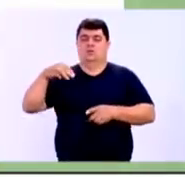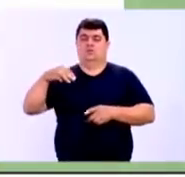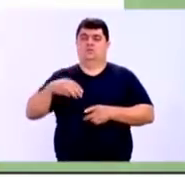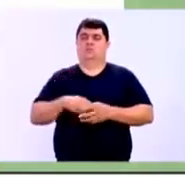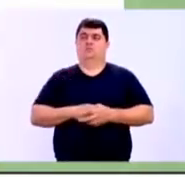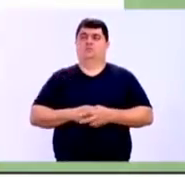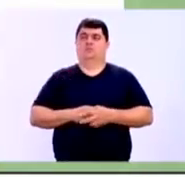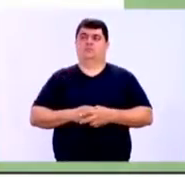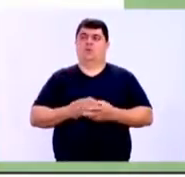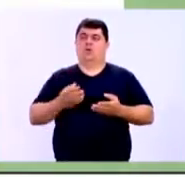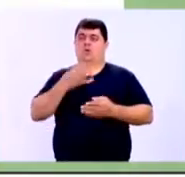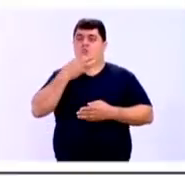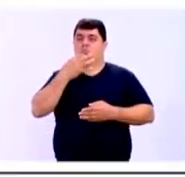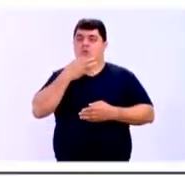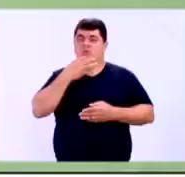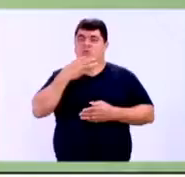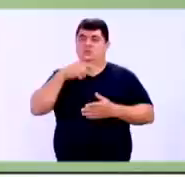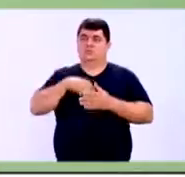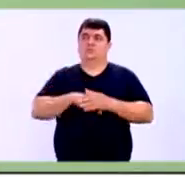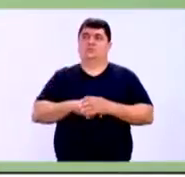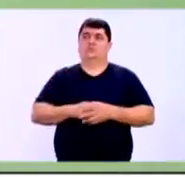Vamos lá, vamos desdobrar.